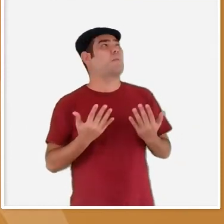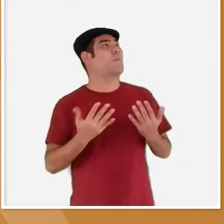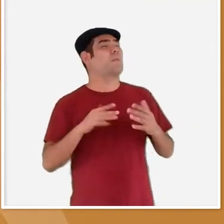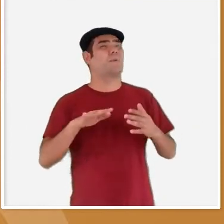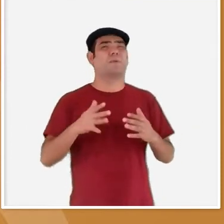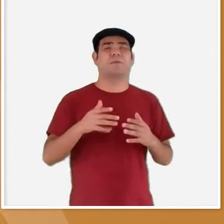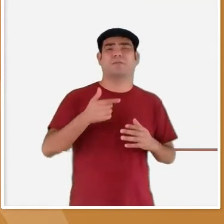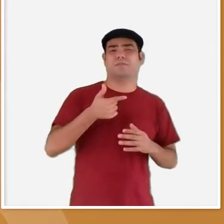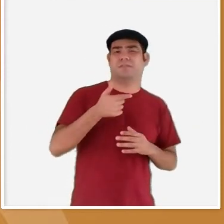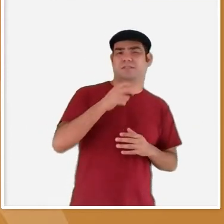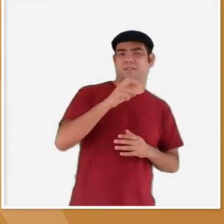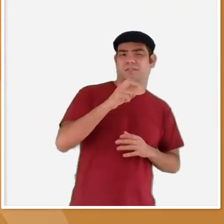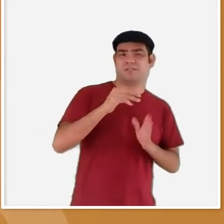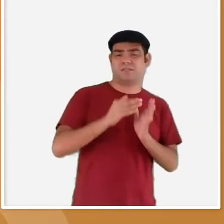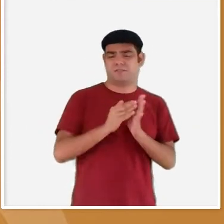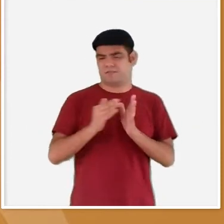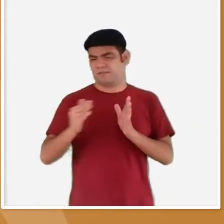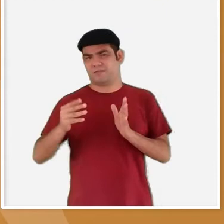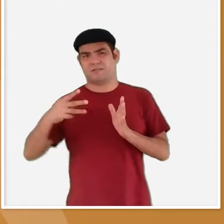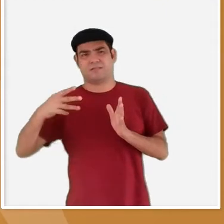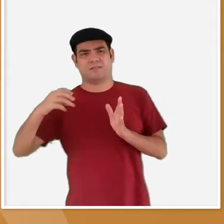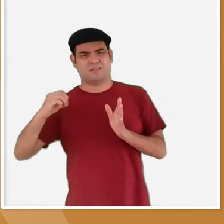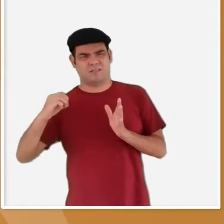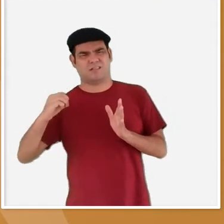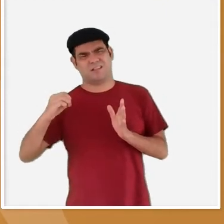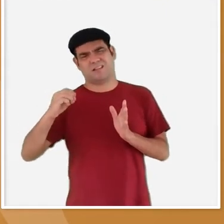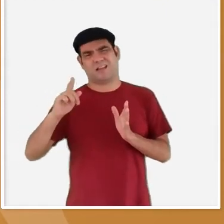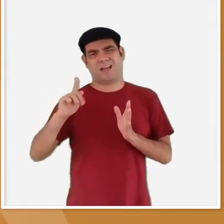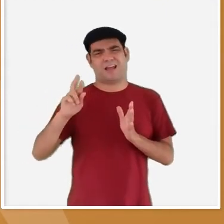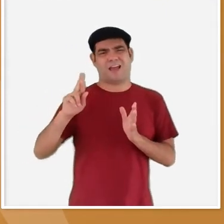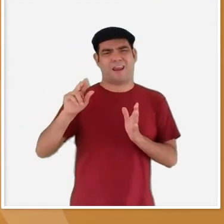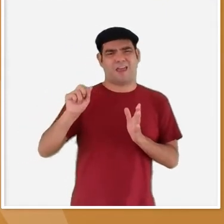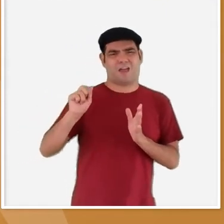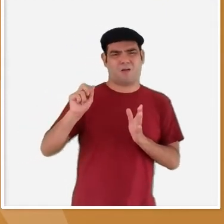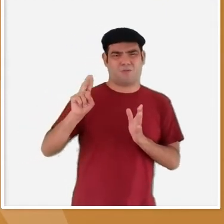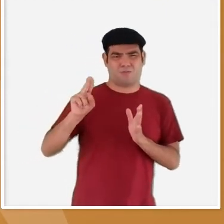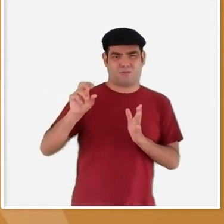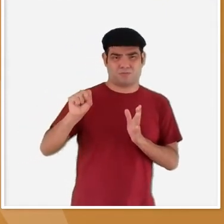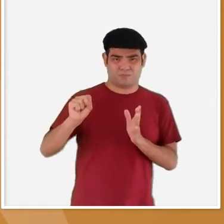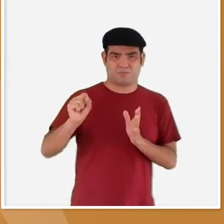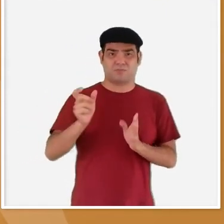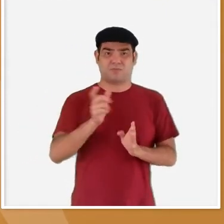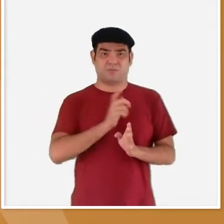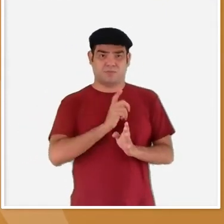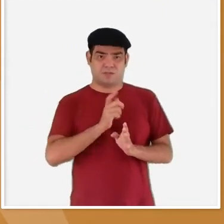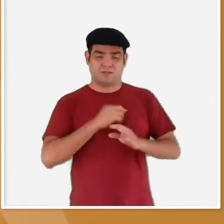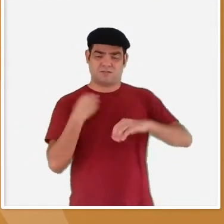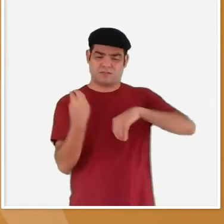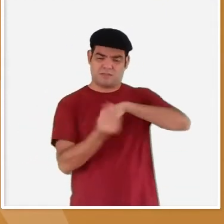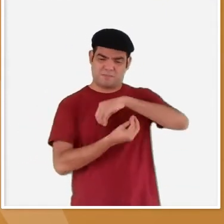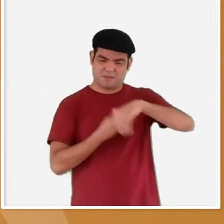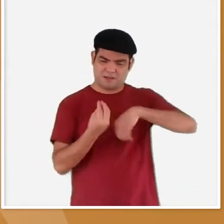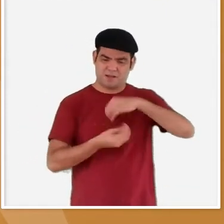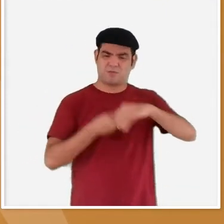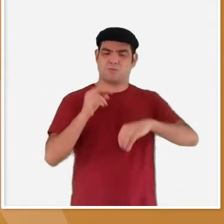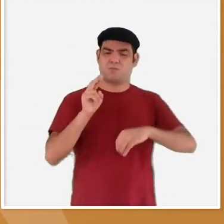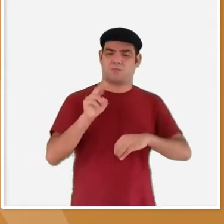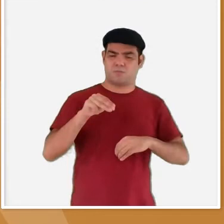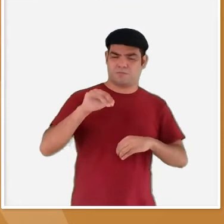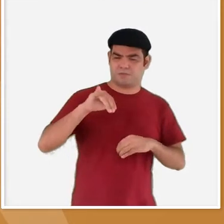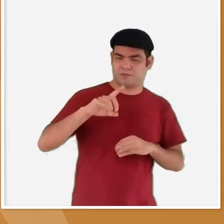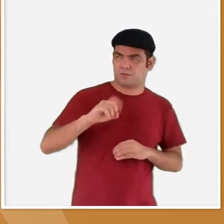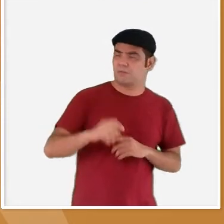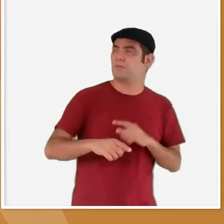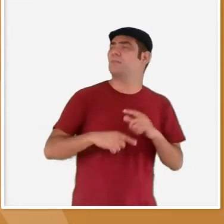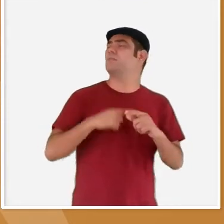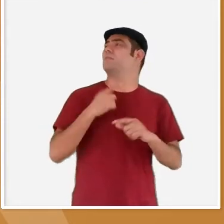e 30 graus Celsius. Então nós temos o temperado úmido, nós temos